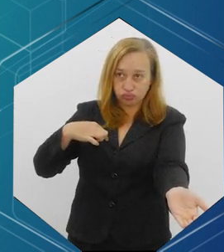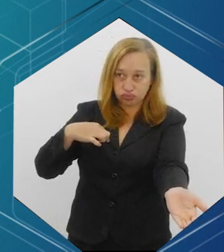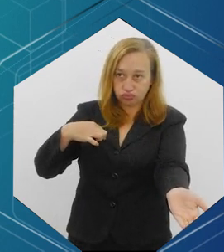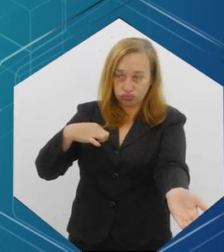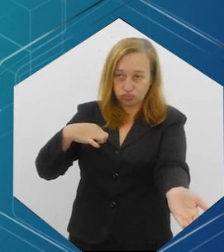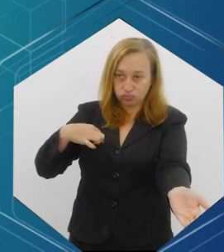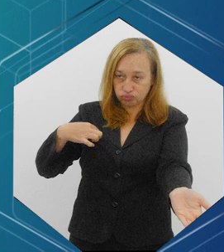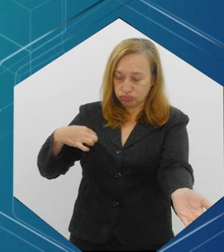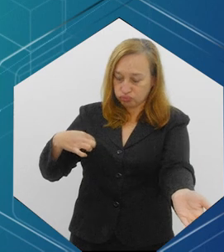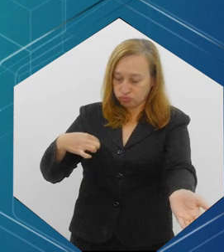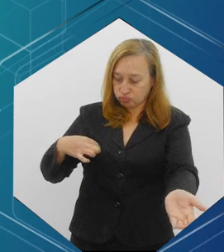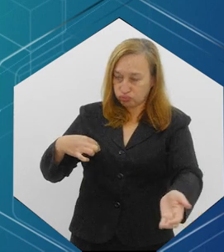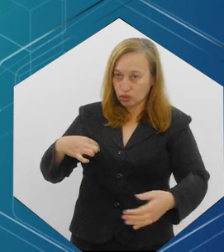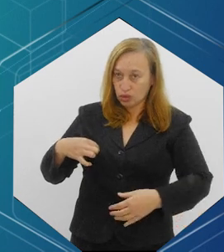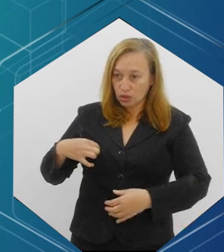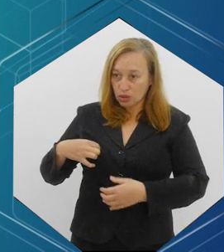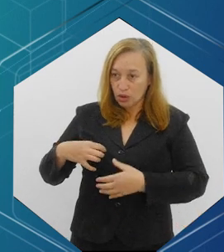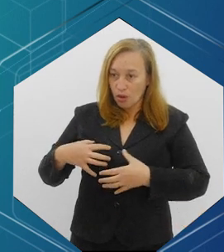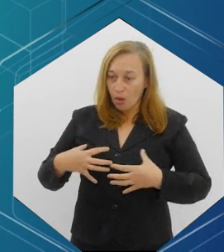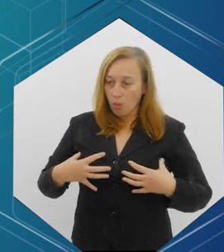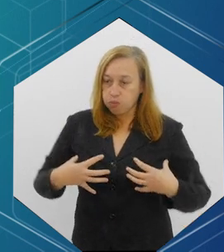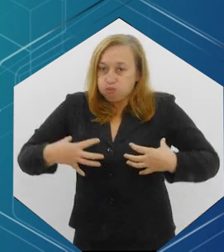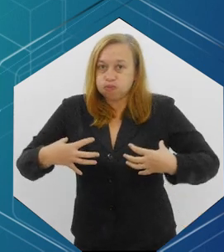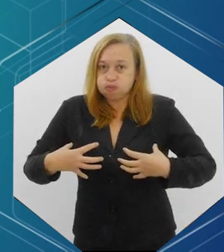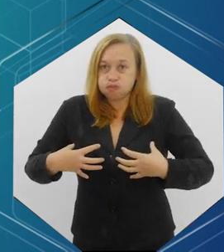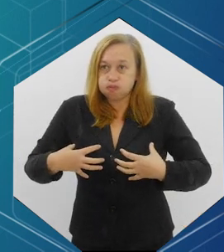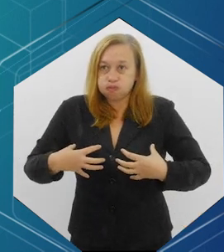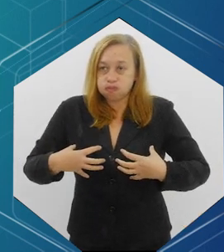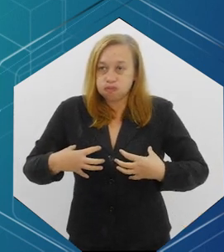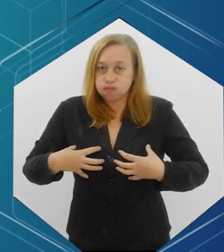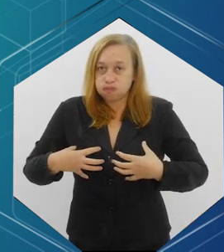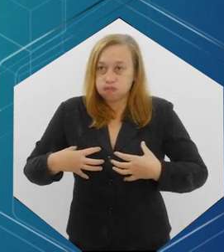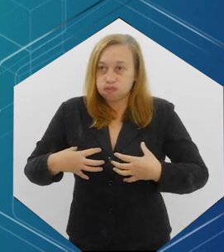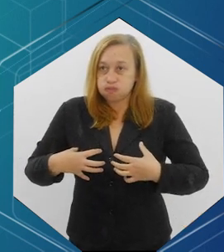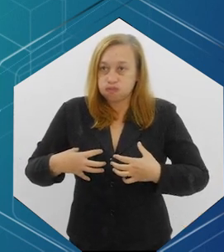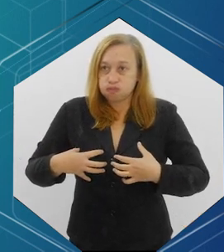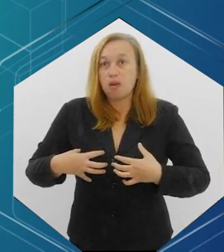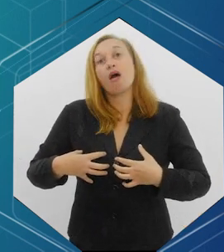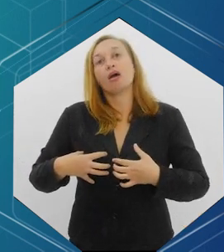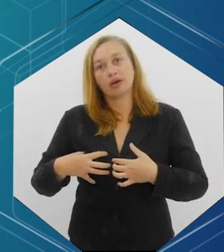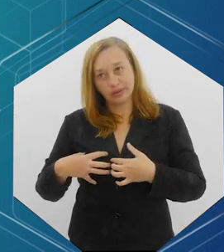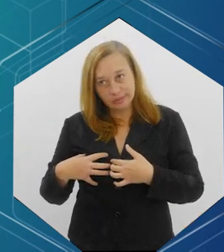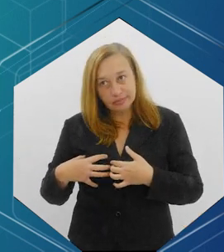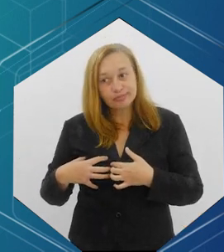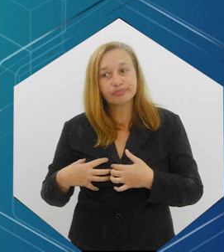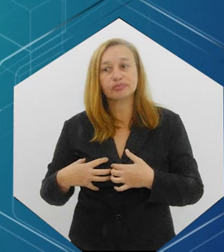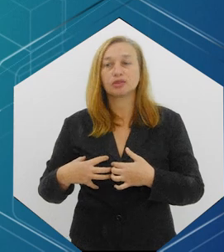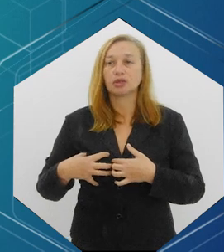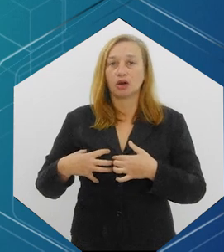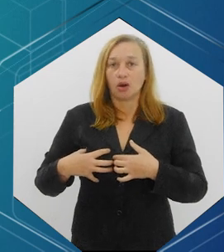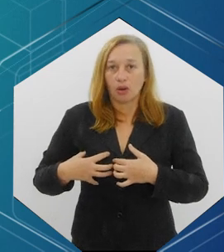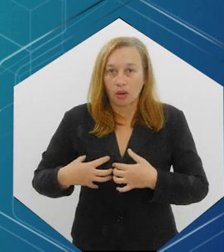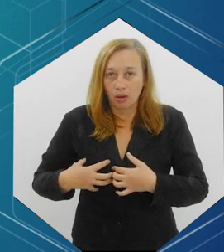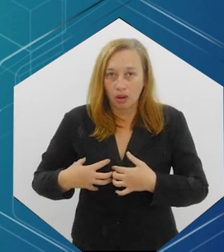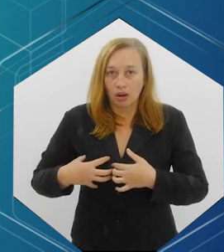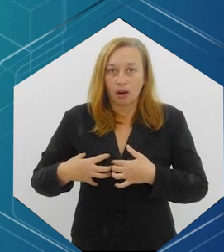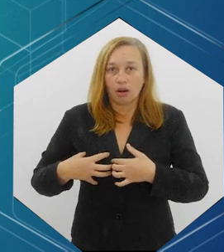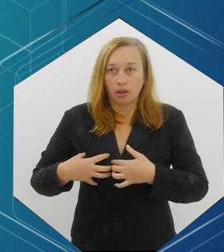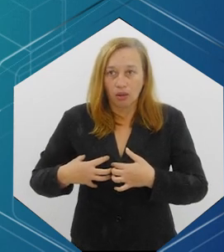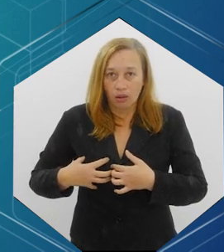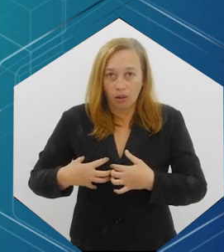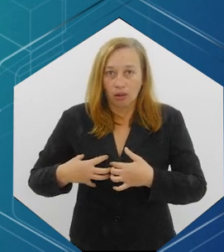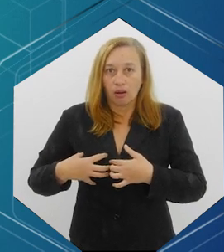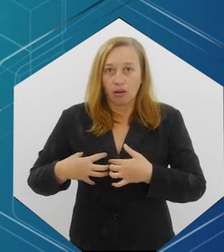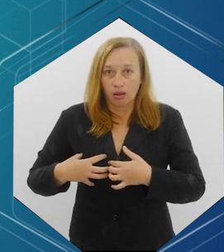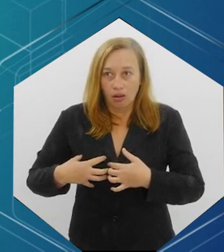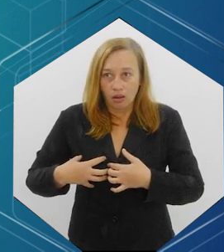o coração e cair nas artérias pulmonares. É esse o caminho, entendeu? Hidráulico dela.